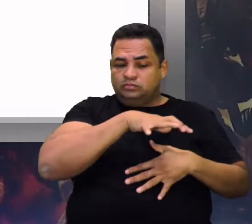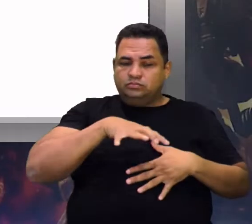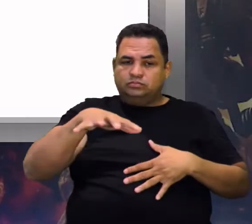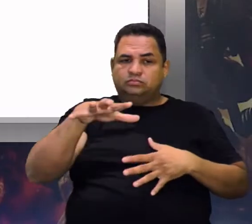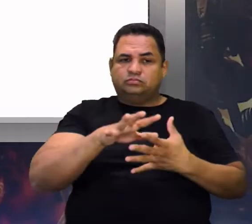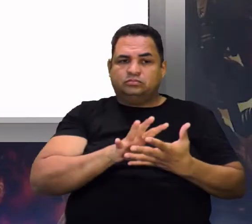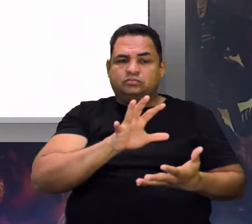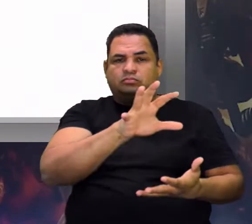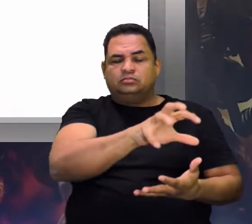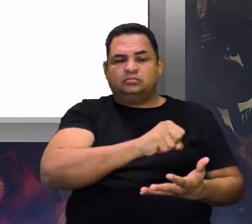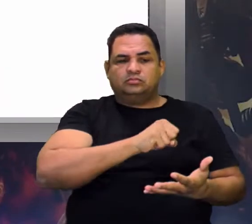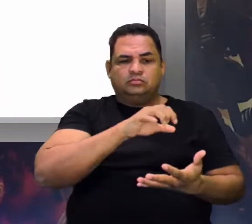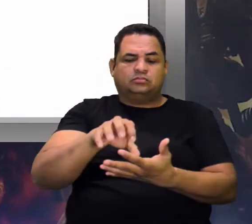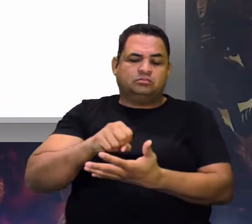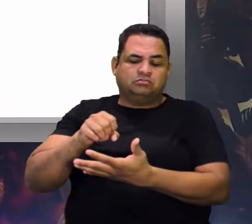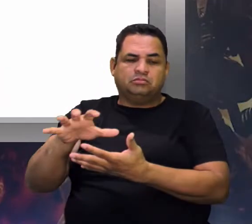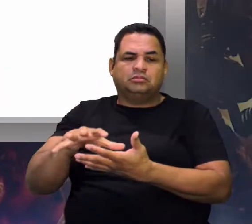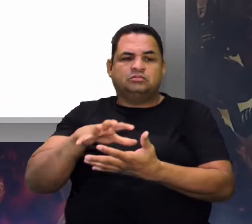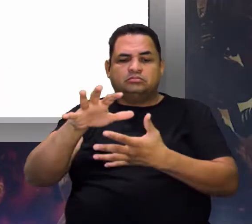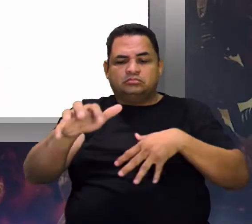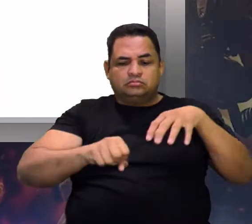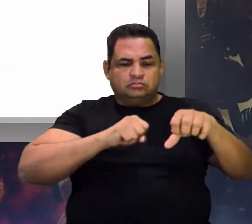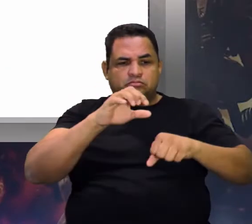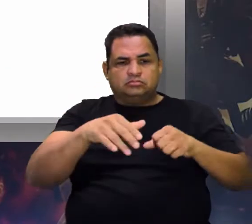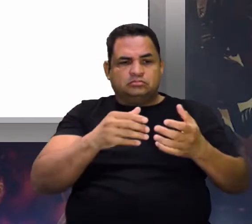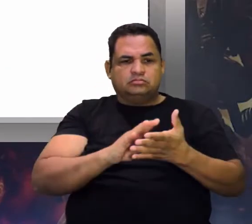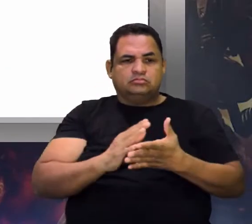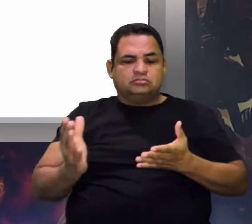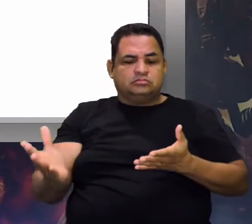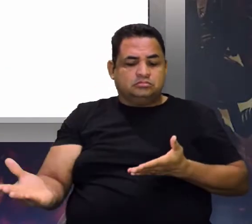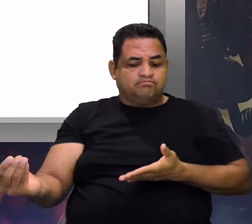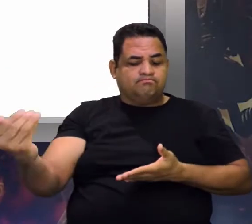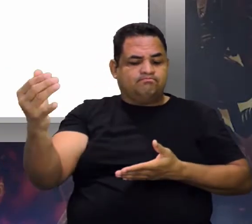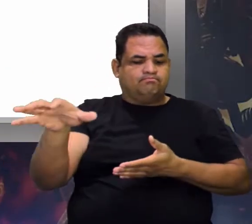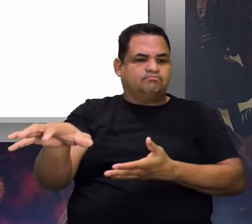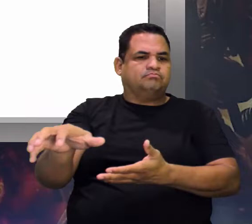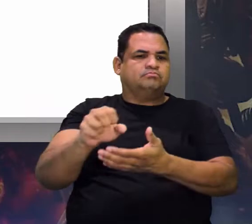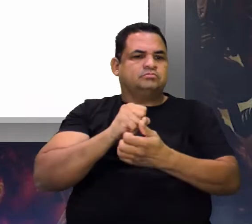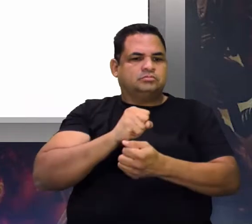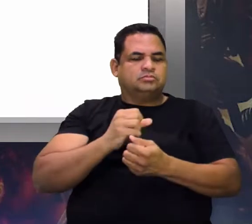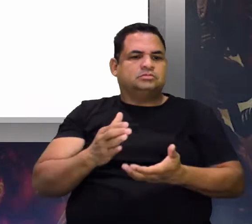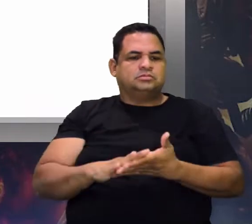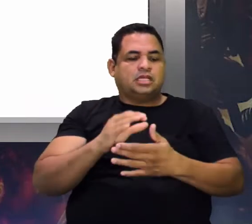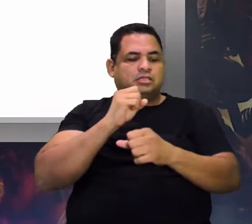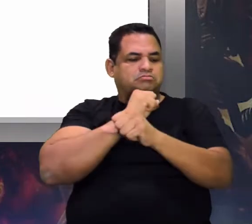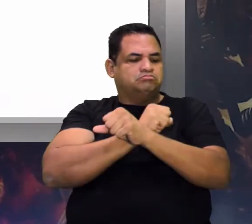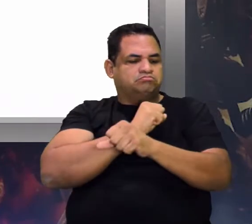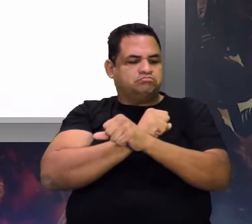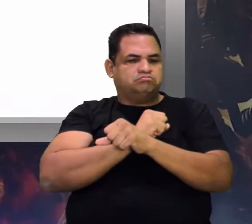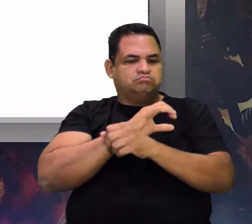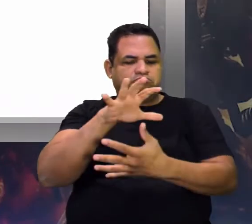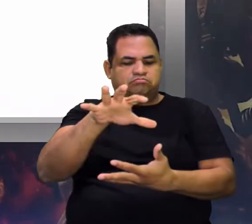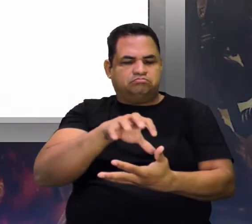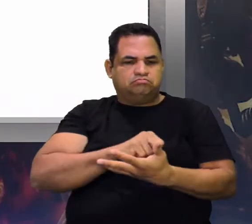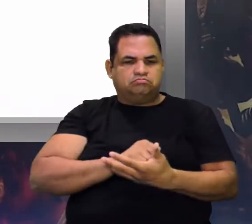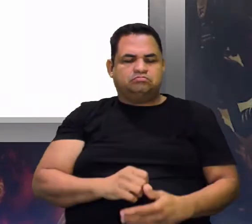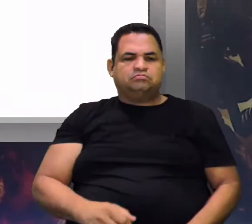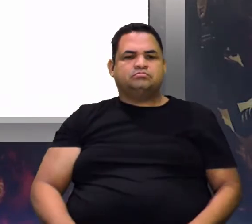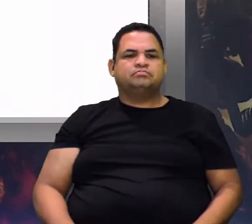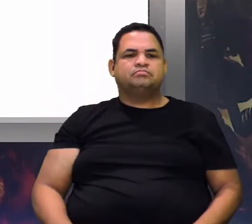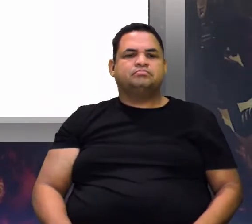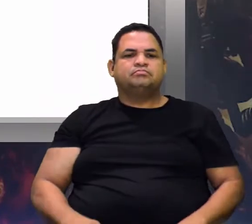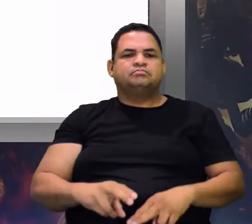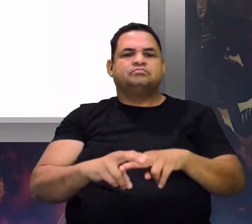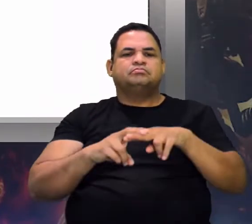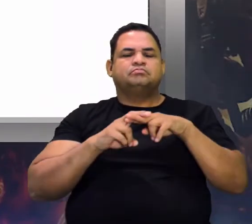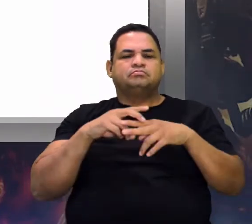eles pegavam esse povo e traziam esses povos conquistados como escravos. É por isso que